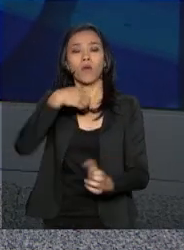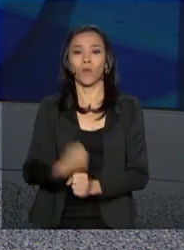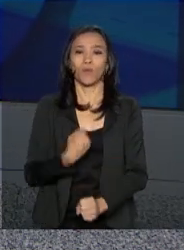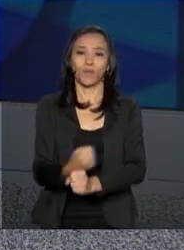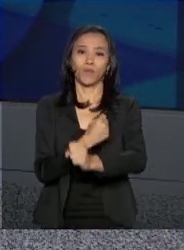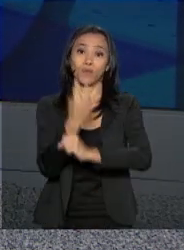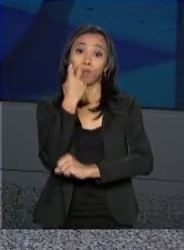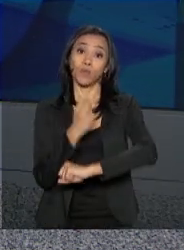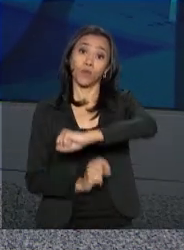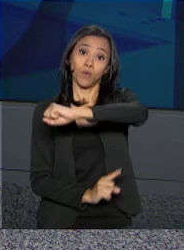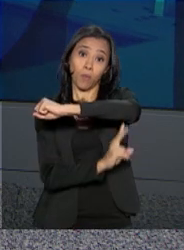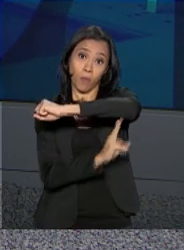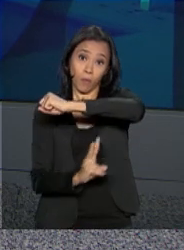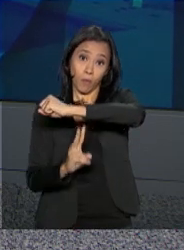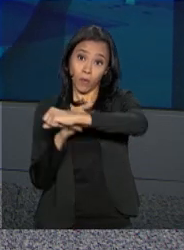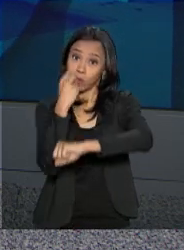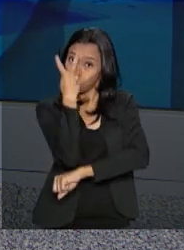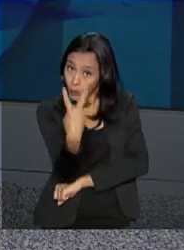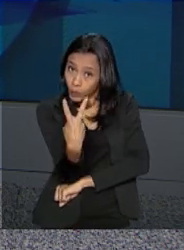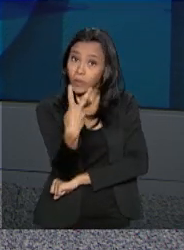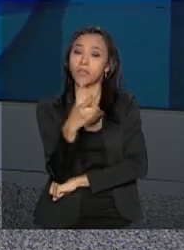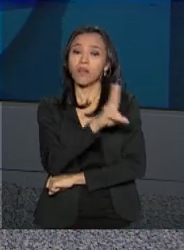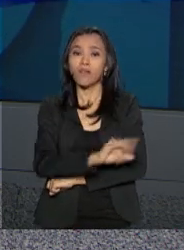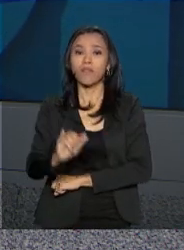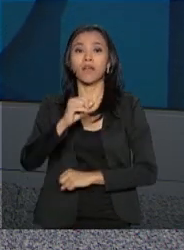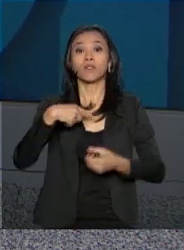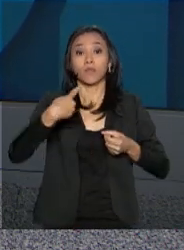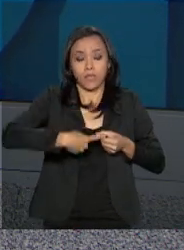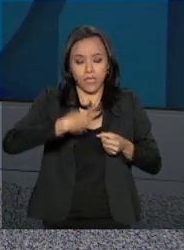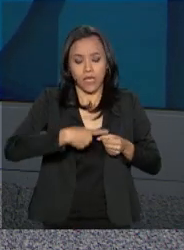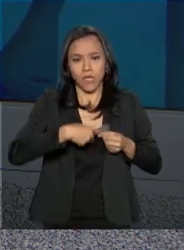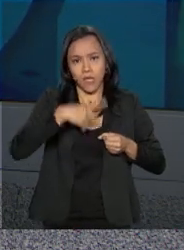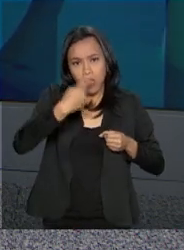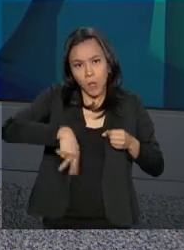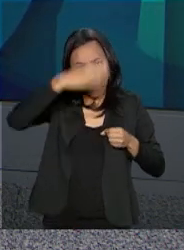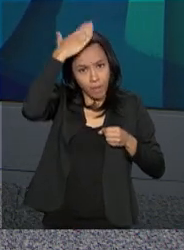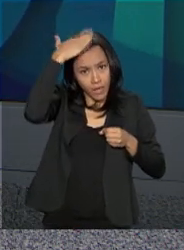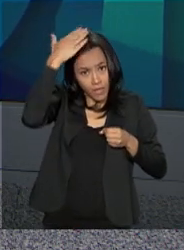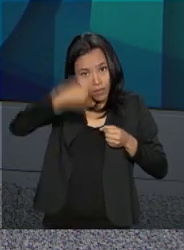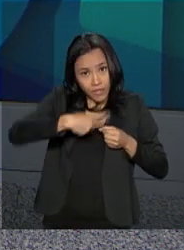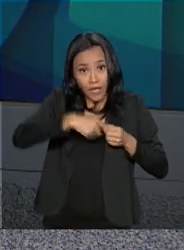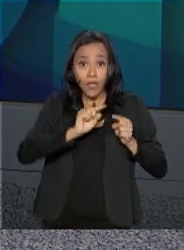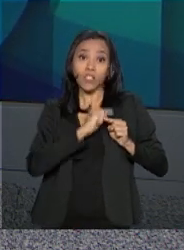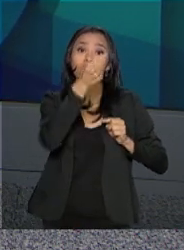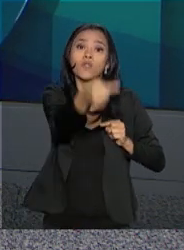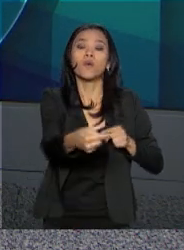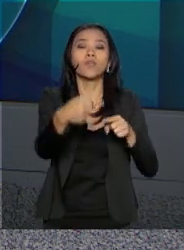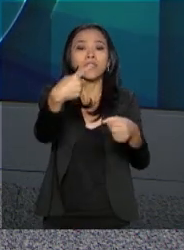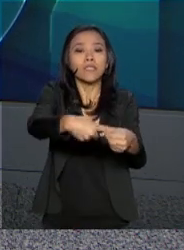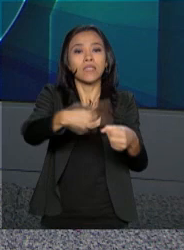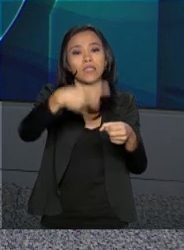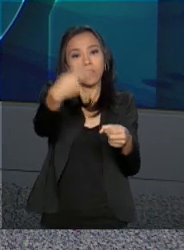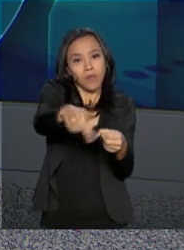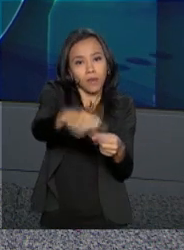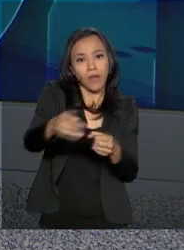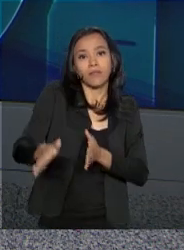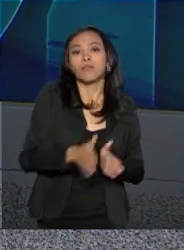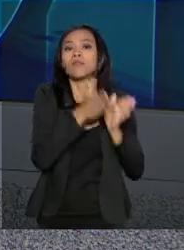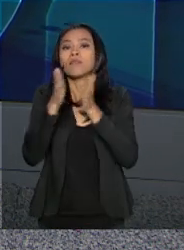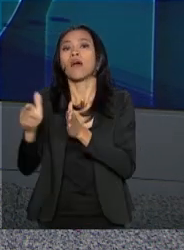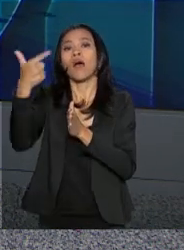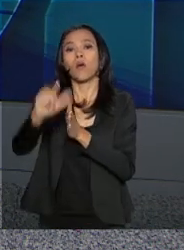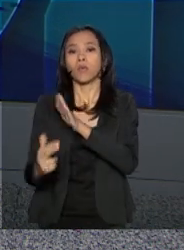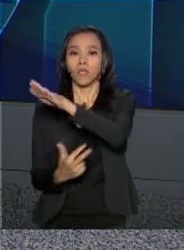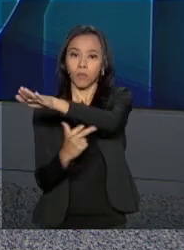entre os países uma delas vai ligar foz do iguaçu no paraná a presidente franco no paraguai a outra ponte será construída